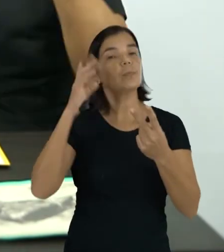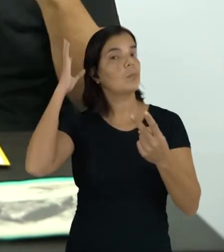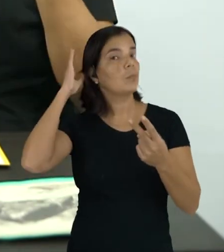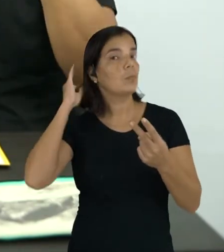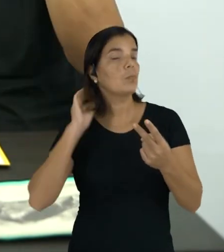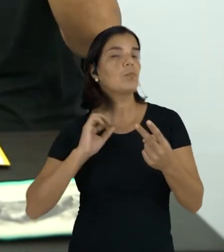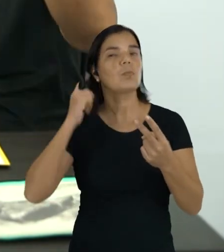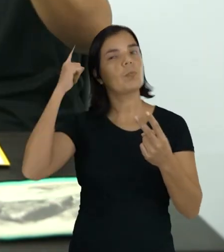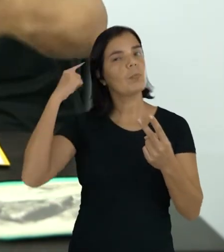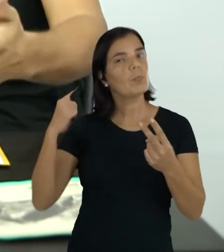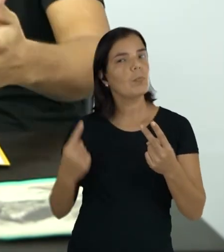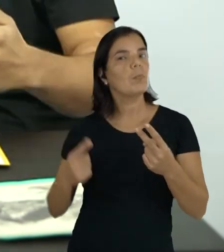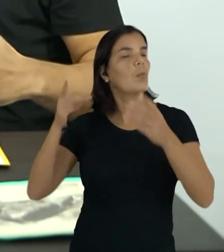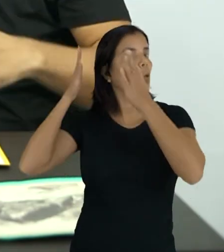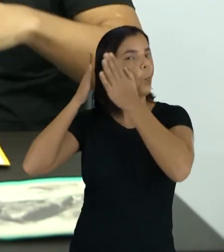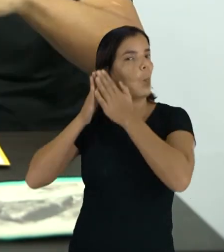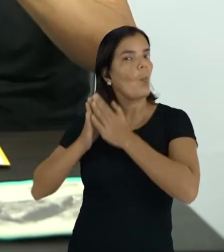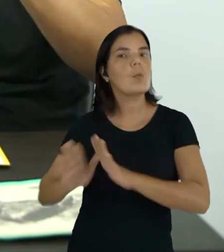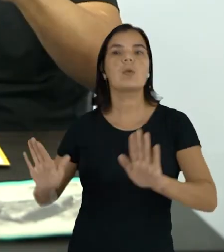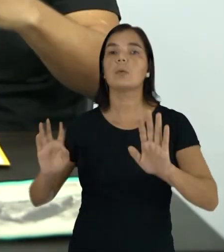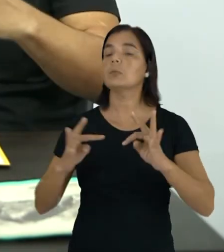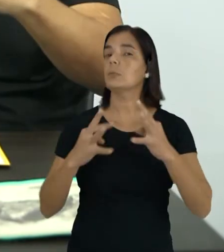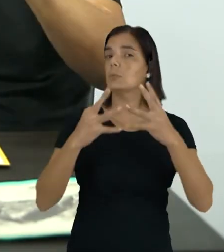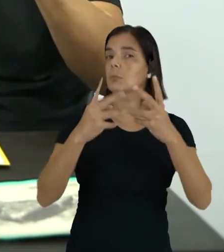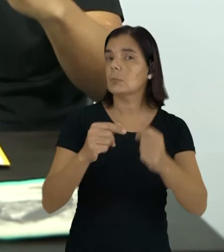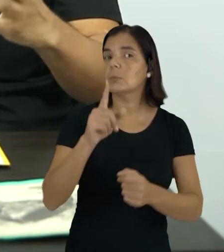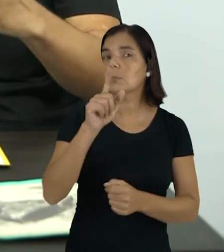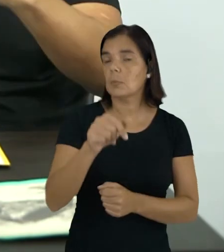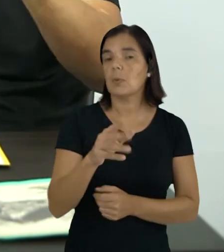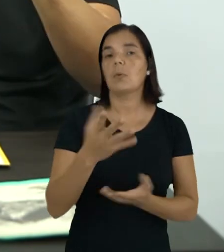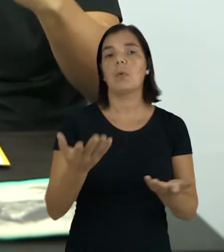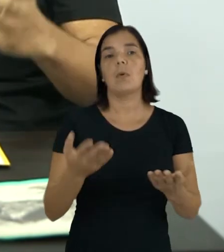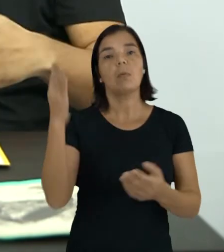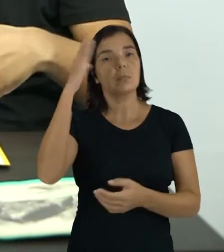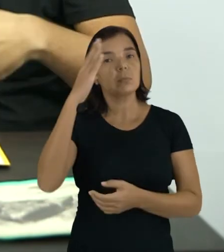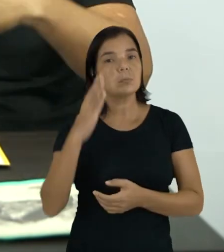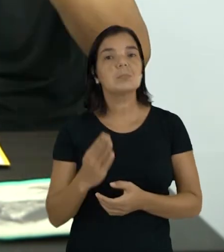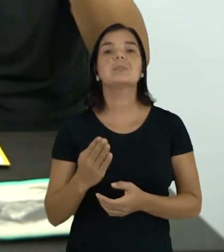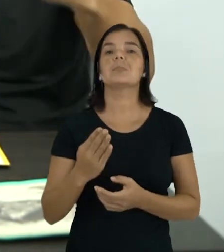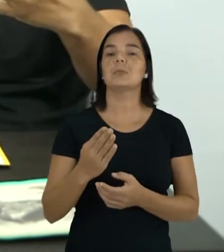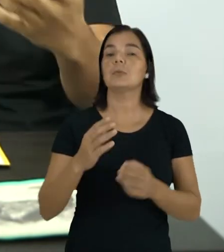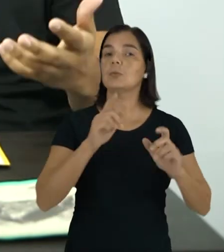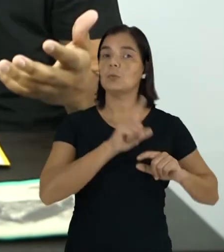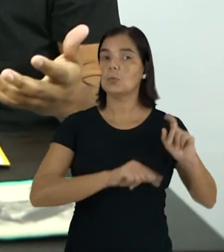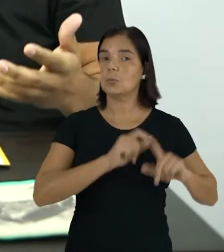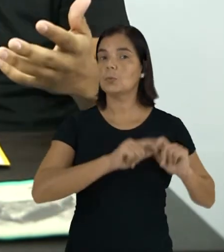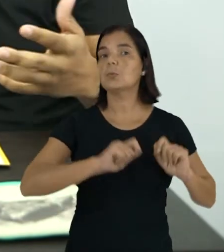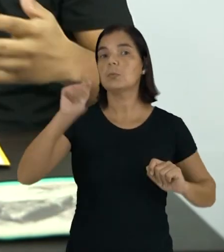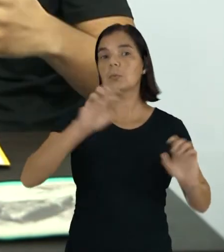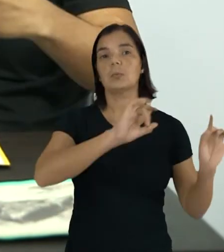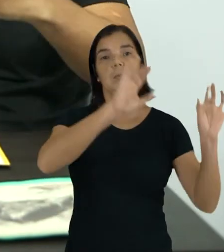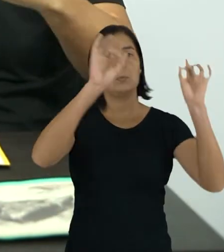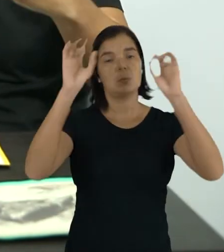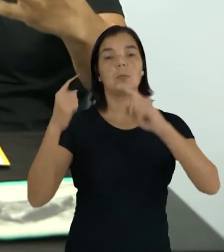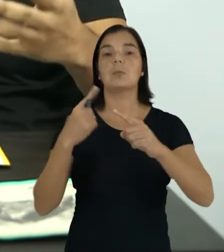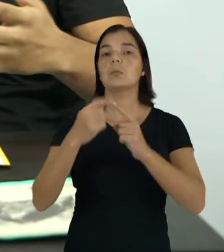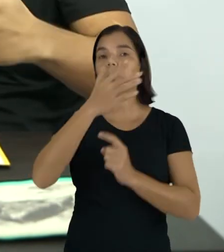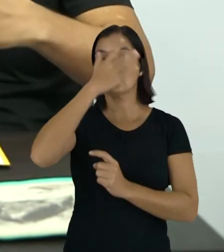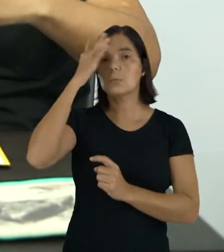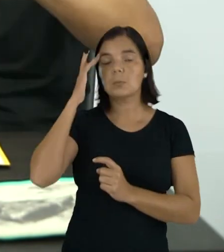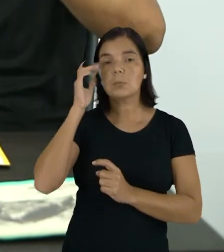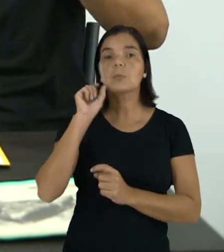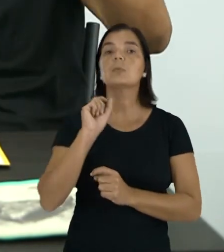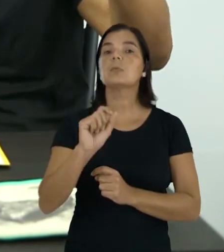cabelos crespos, cabelos lisos. Isso é que torna o brasileiro e o acreano especial, porque são